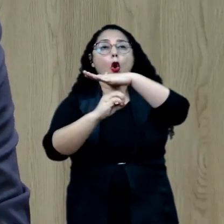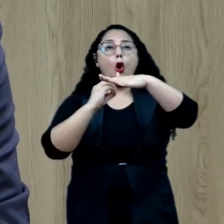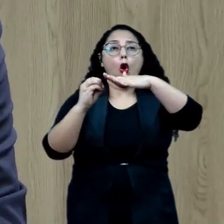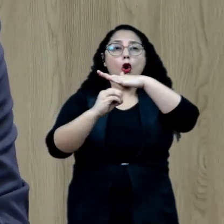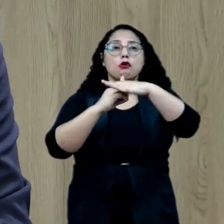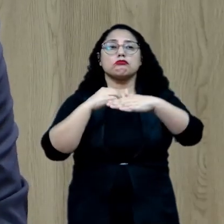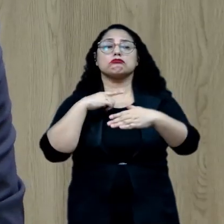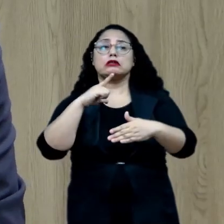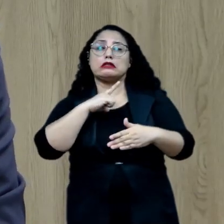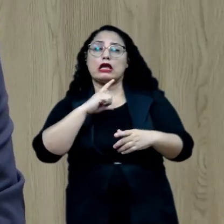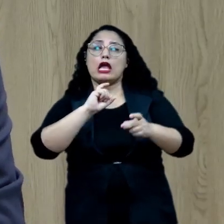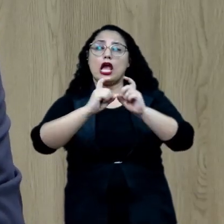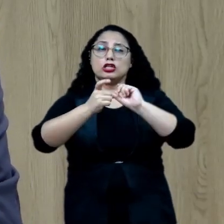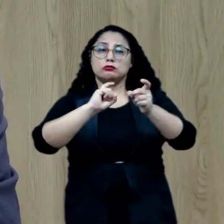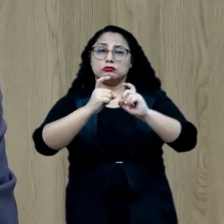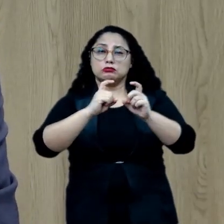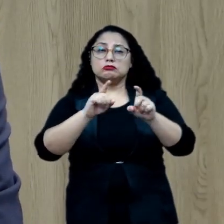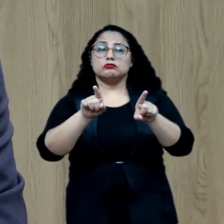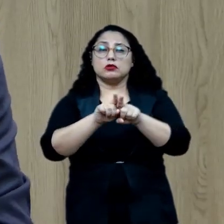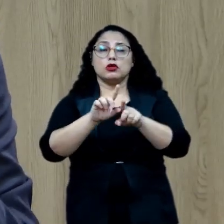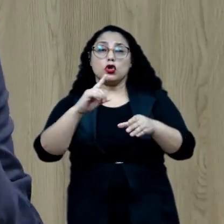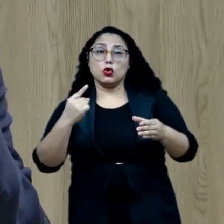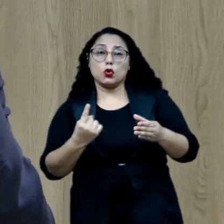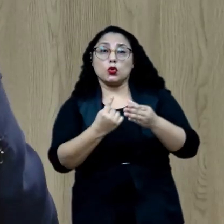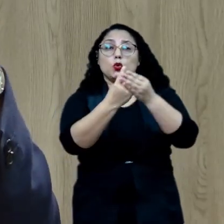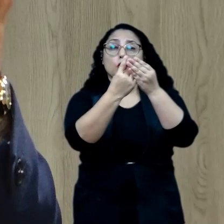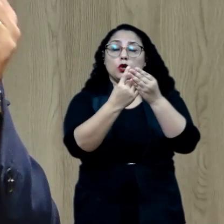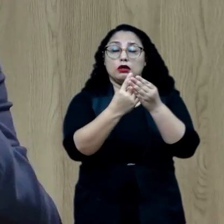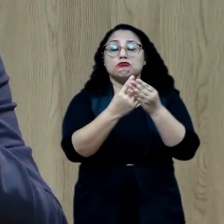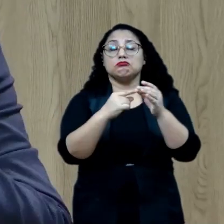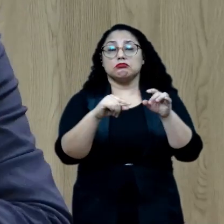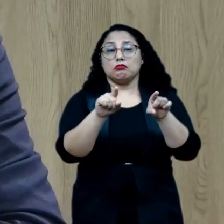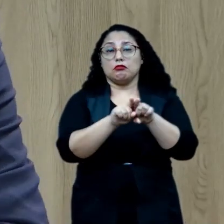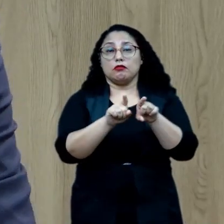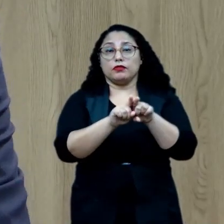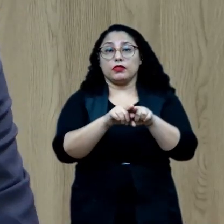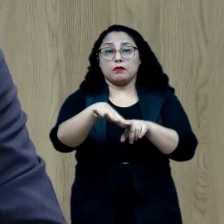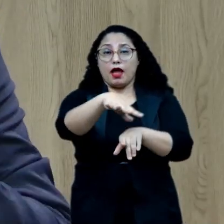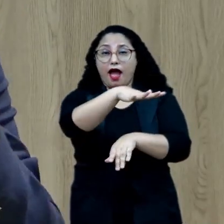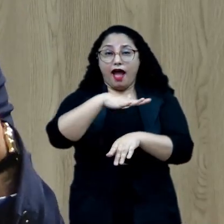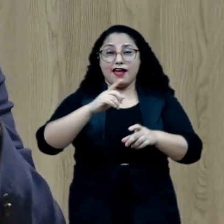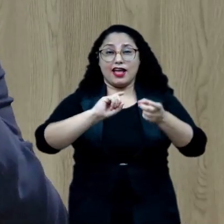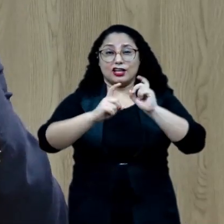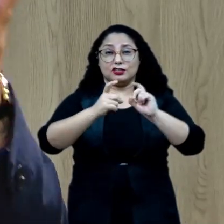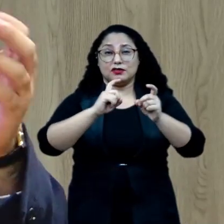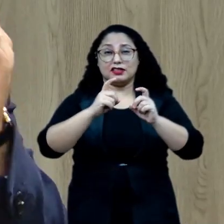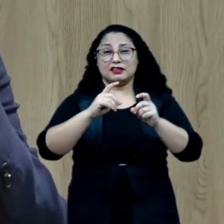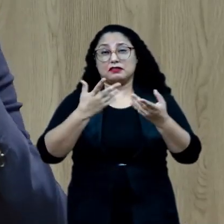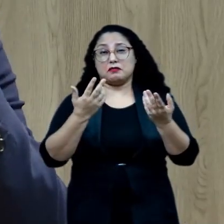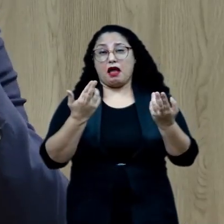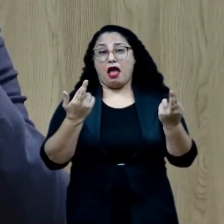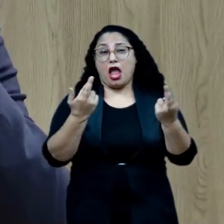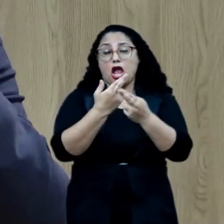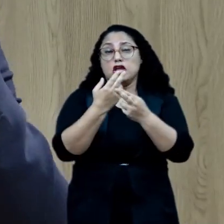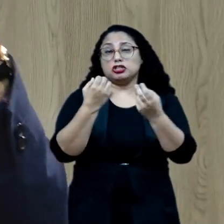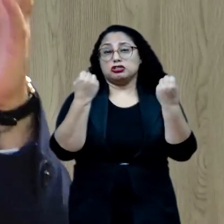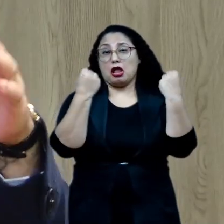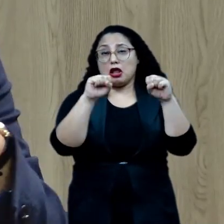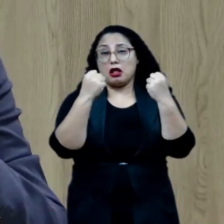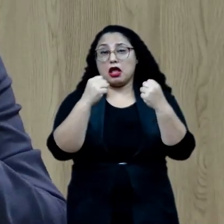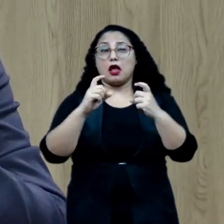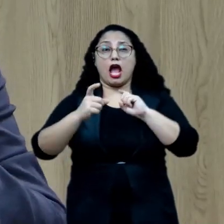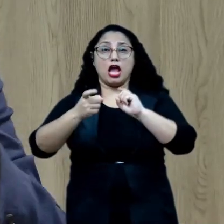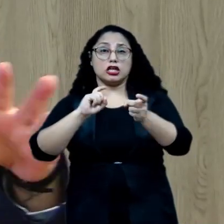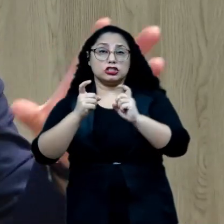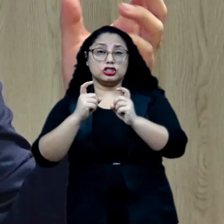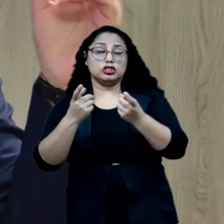tenha demanda administrativa. Isso inclui uma área administrativa de uma rede de academias, a área